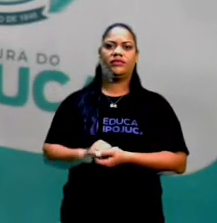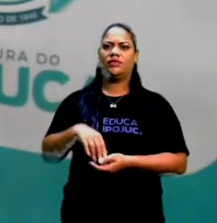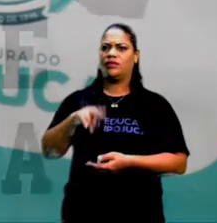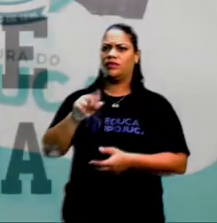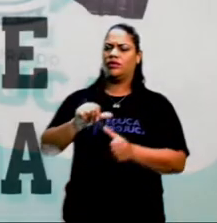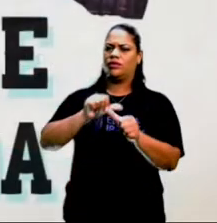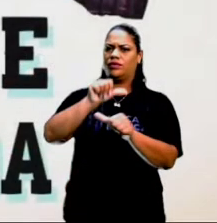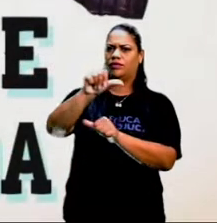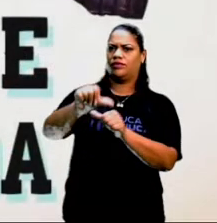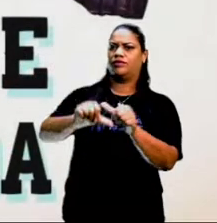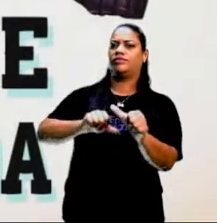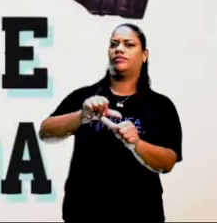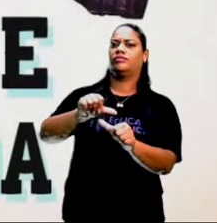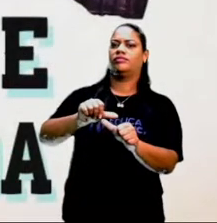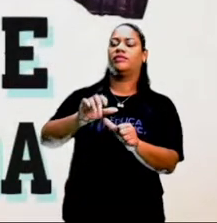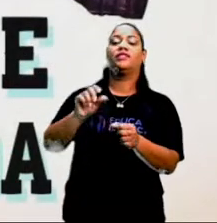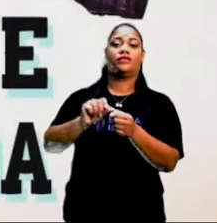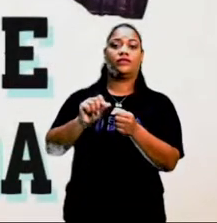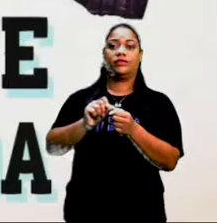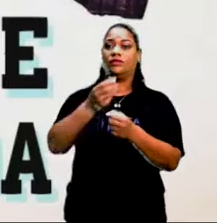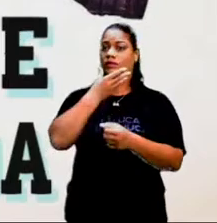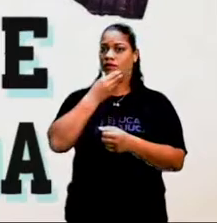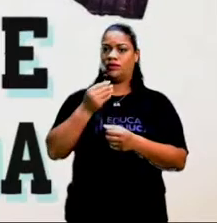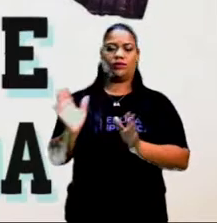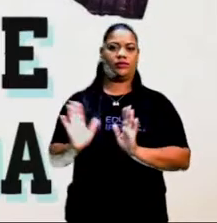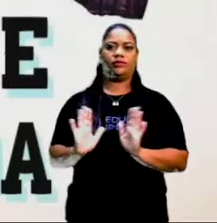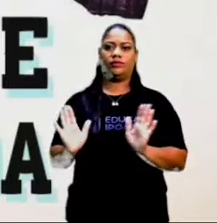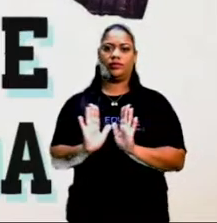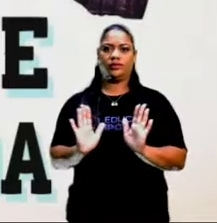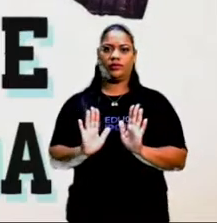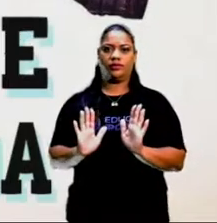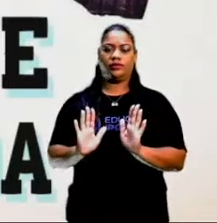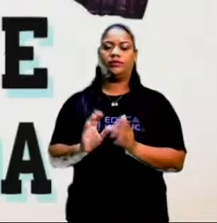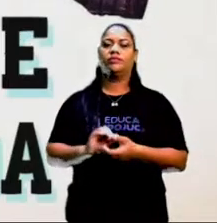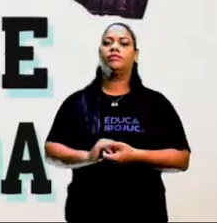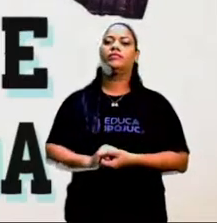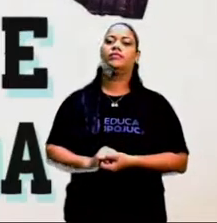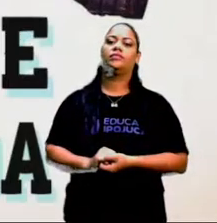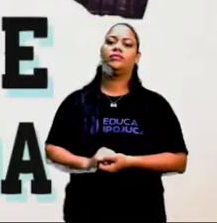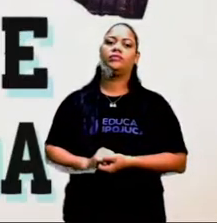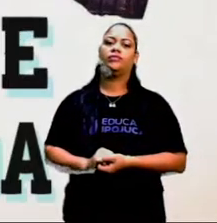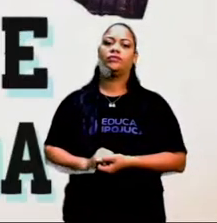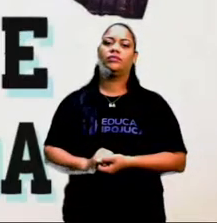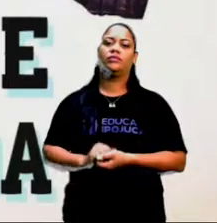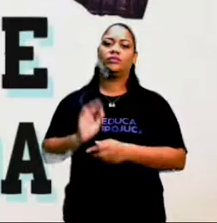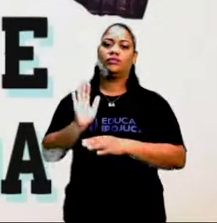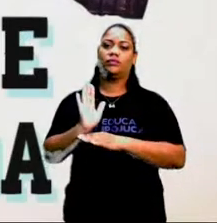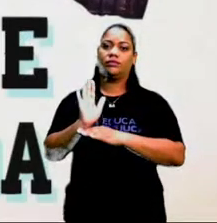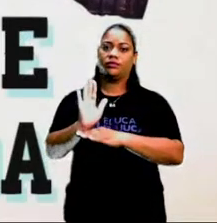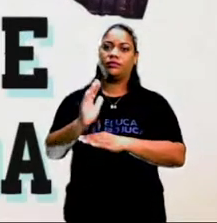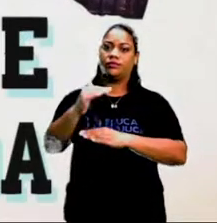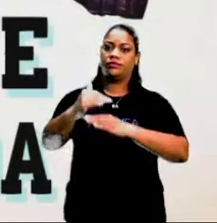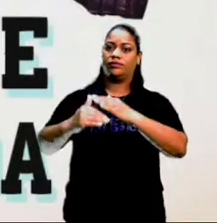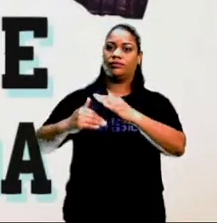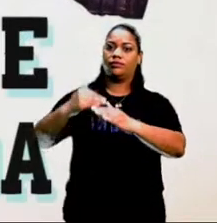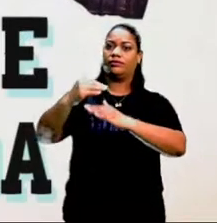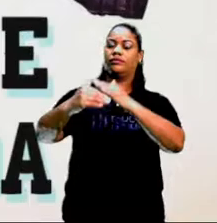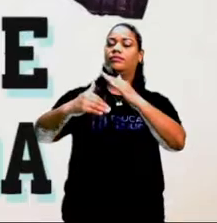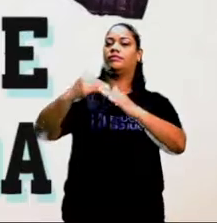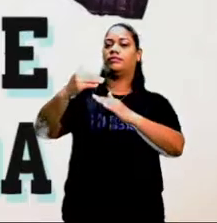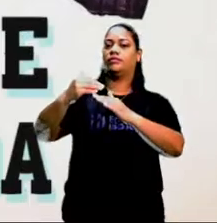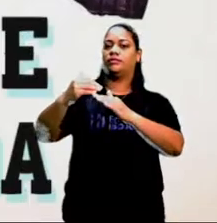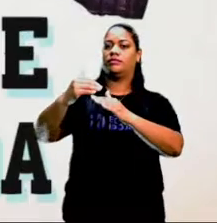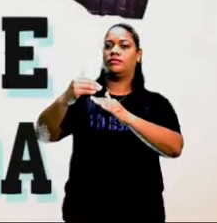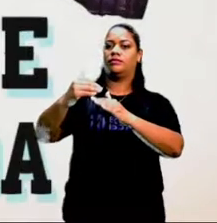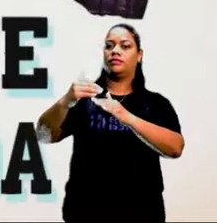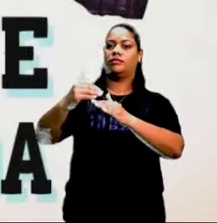foi construída pelo homem. O homem colaborou para que ela se desenvolvesse, mas não